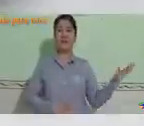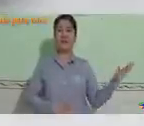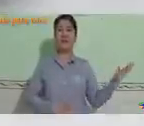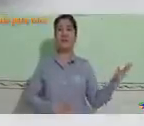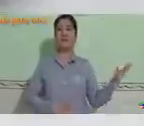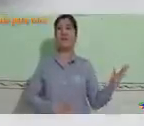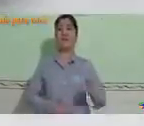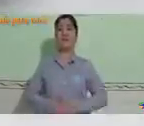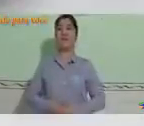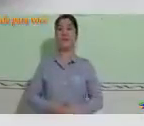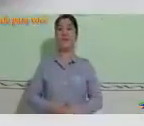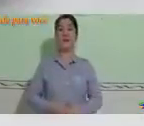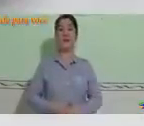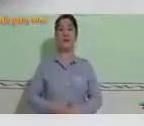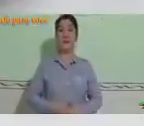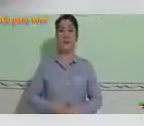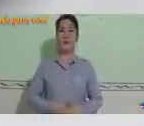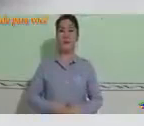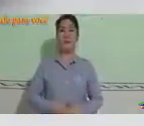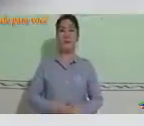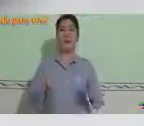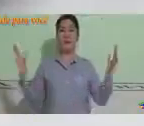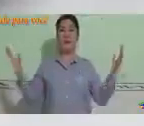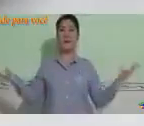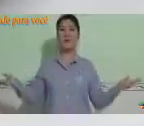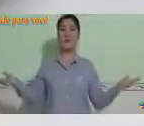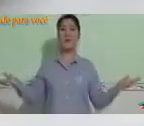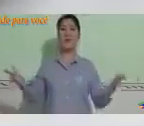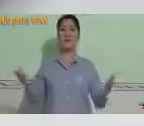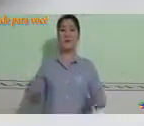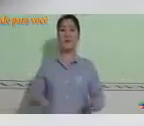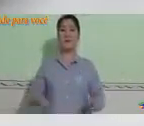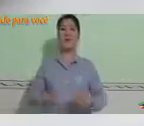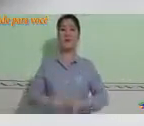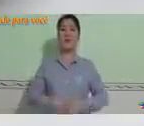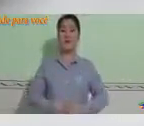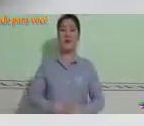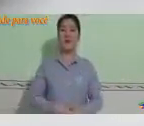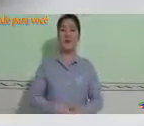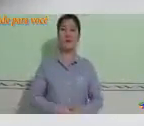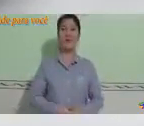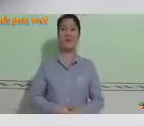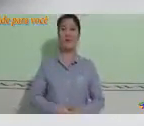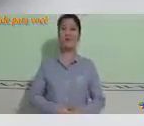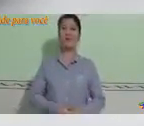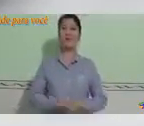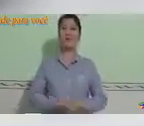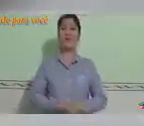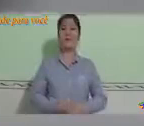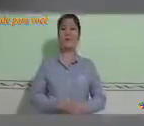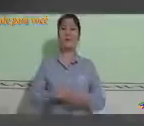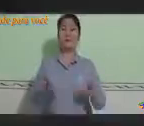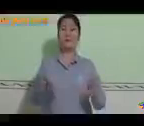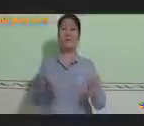Este tipo de inflamação no joelho é mais comum em mulheres pelo fato de que, em geral, possui uma pelve mais larga